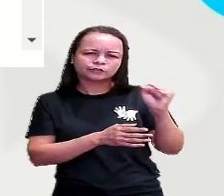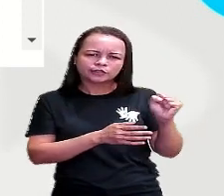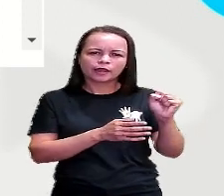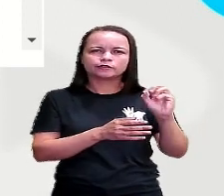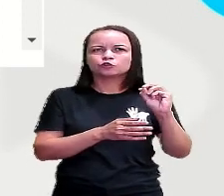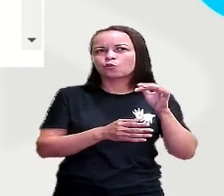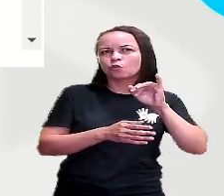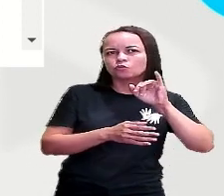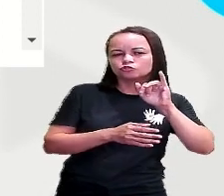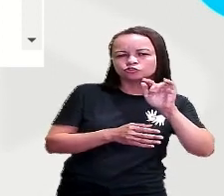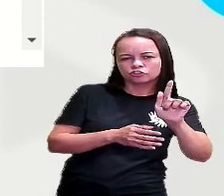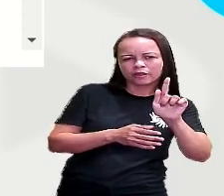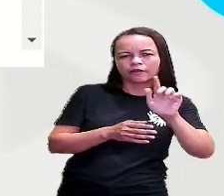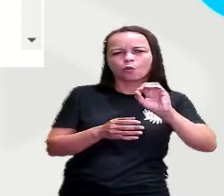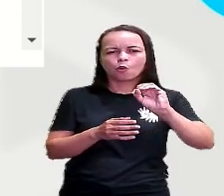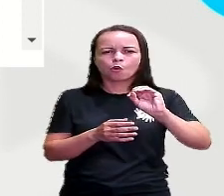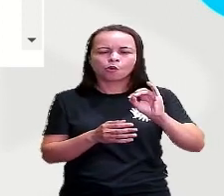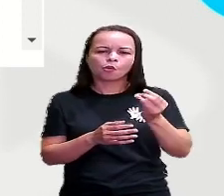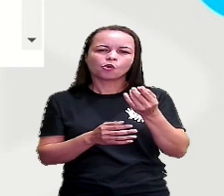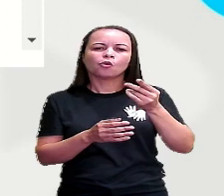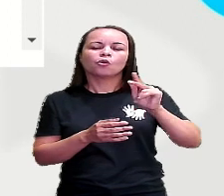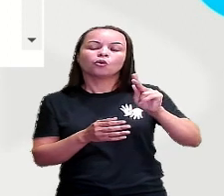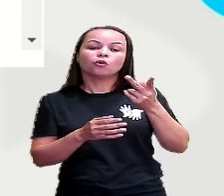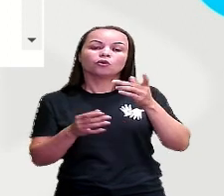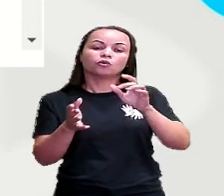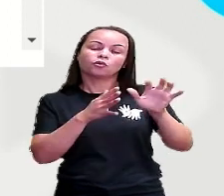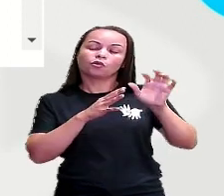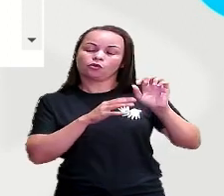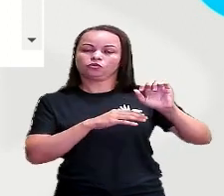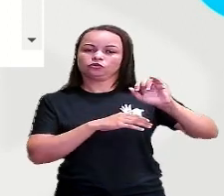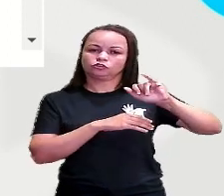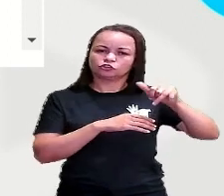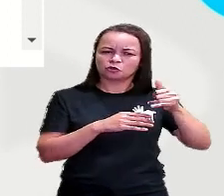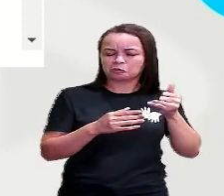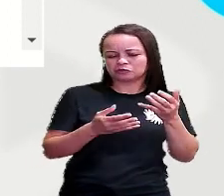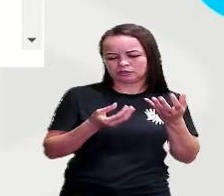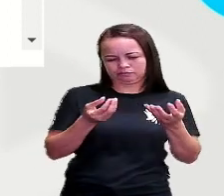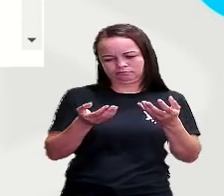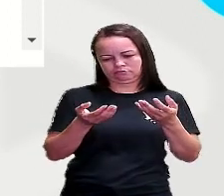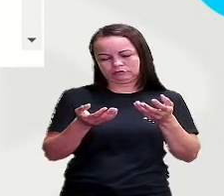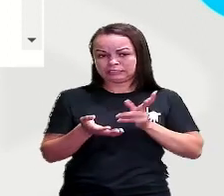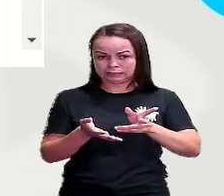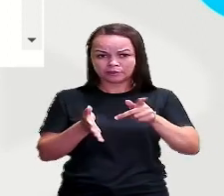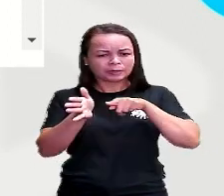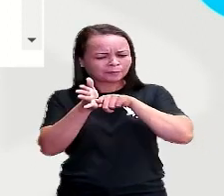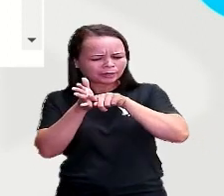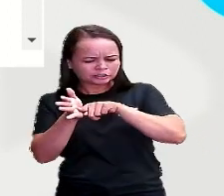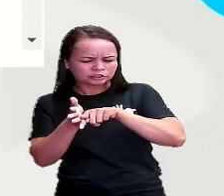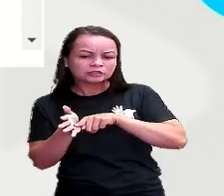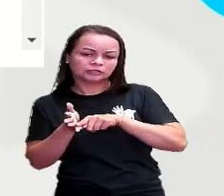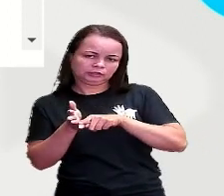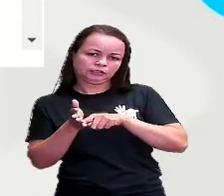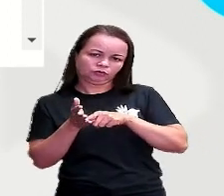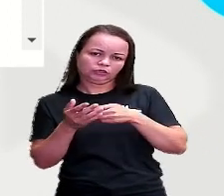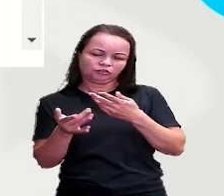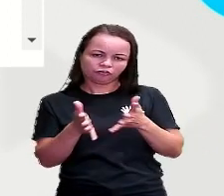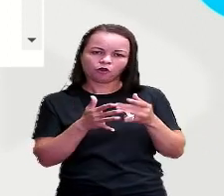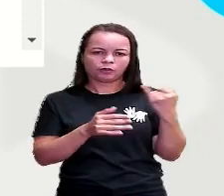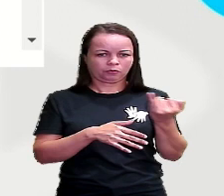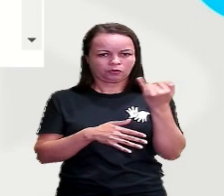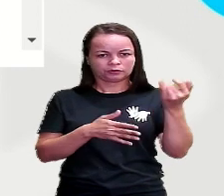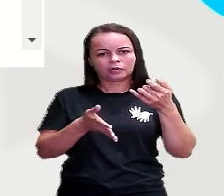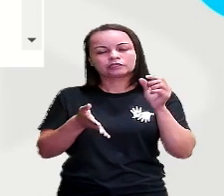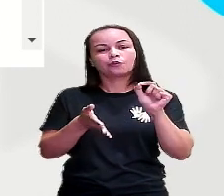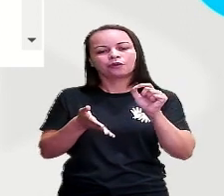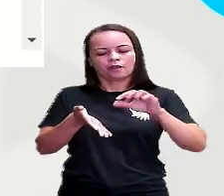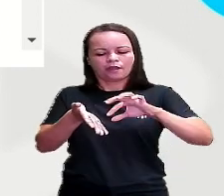se você tiver com dúvida, sempre pesquise. Então, uma das formas aí é o dicionário, né?